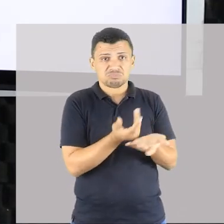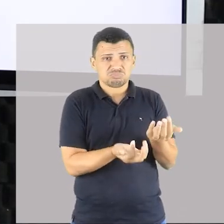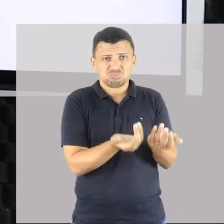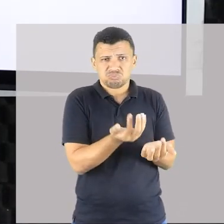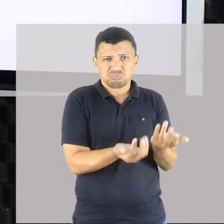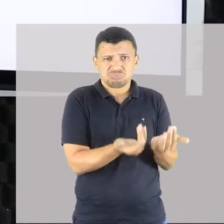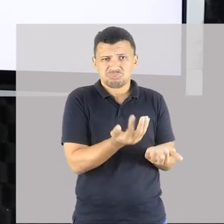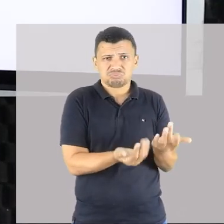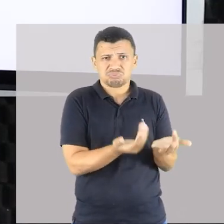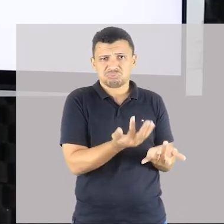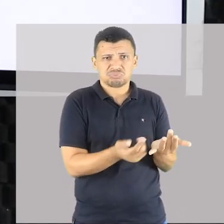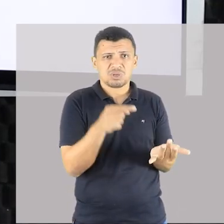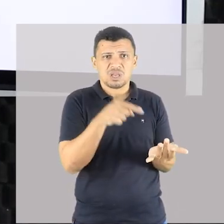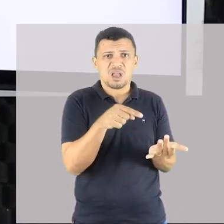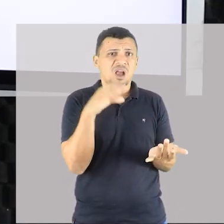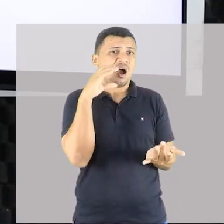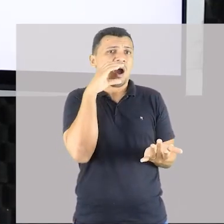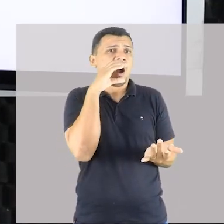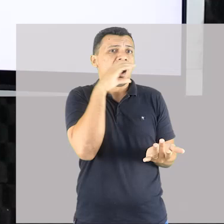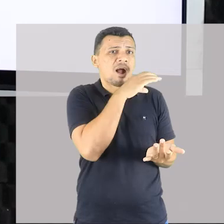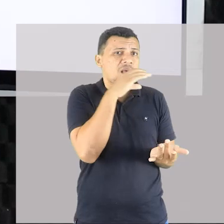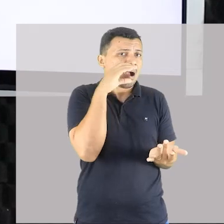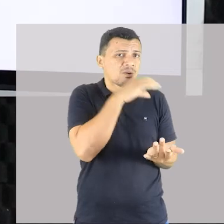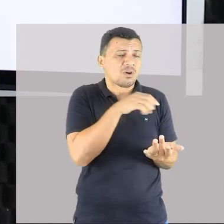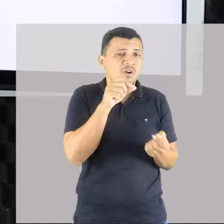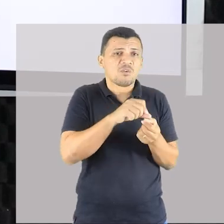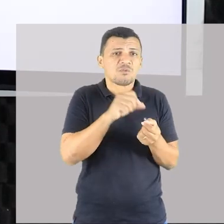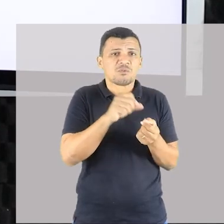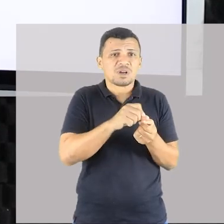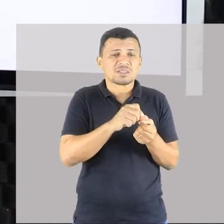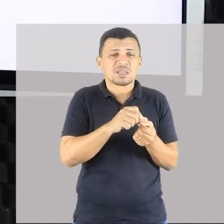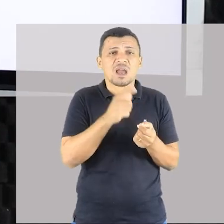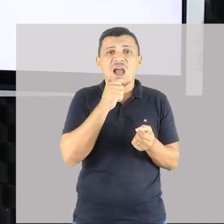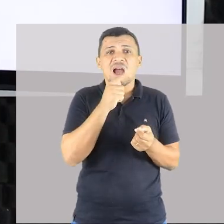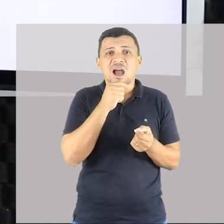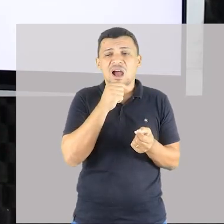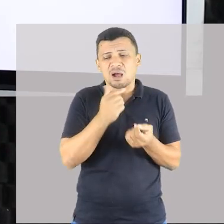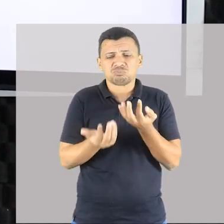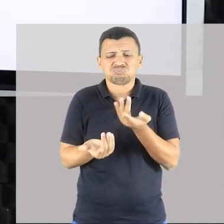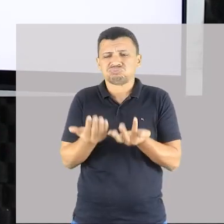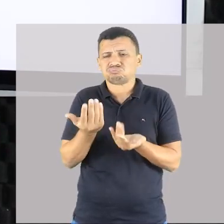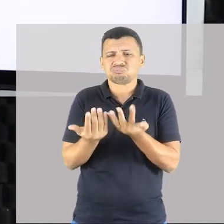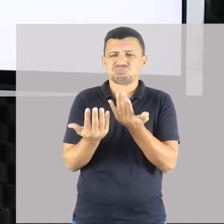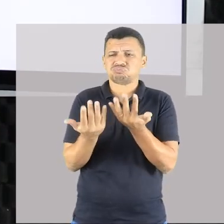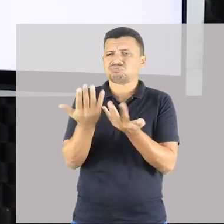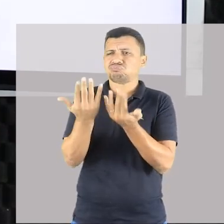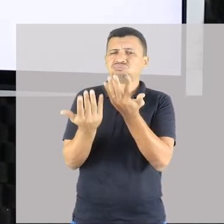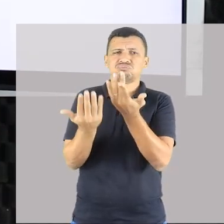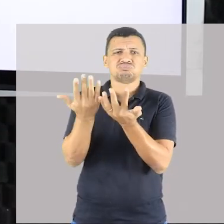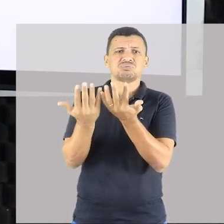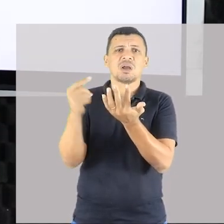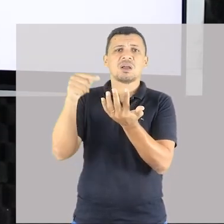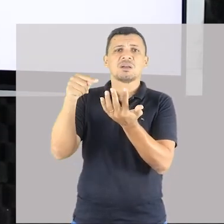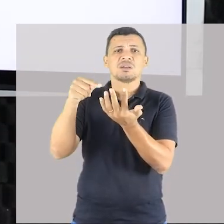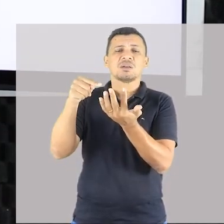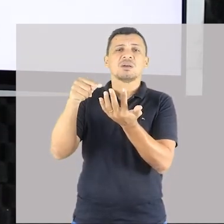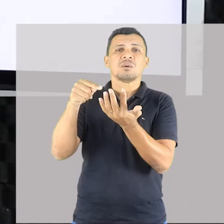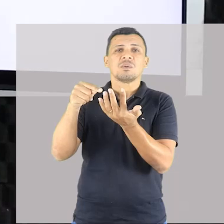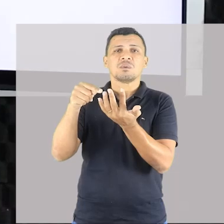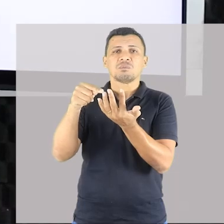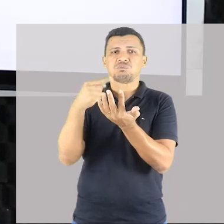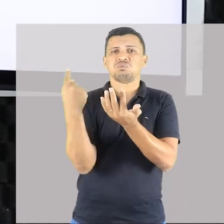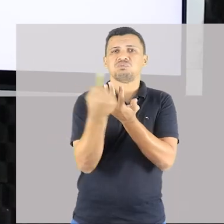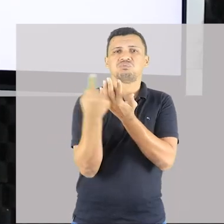aquela queima gera calor, o calor vai fazer a água ferver, virar vapor e o vapor d'água move